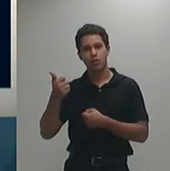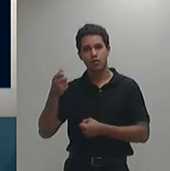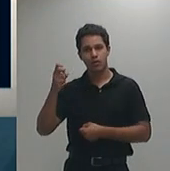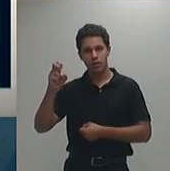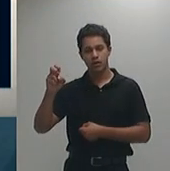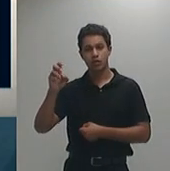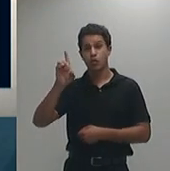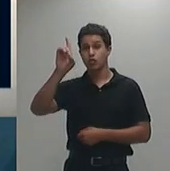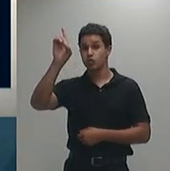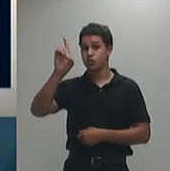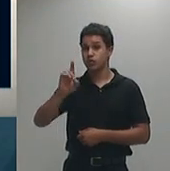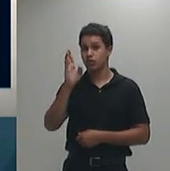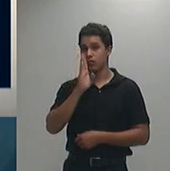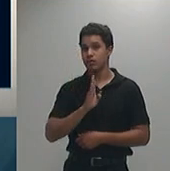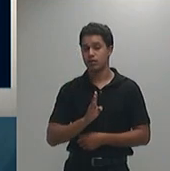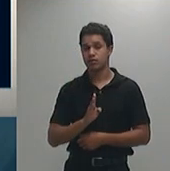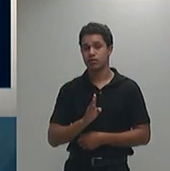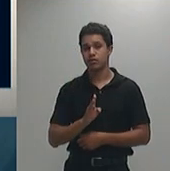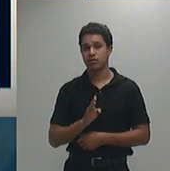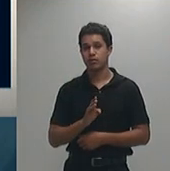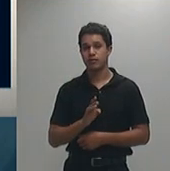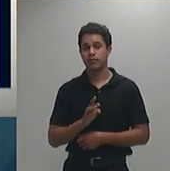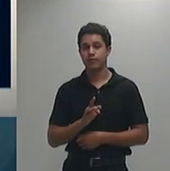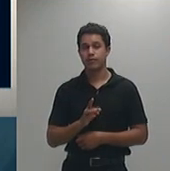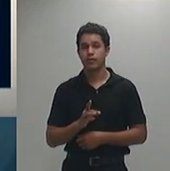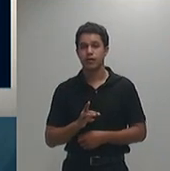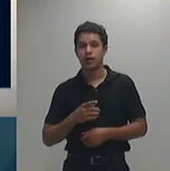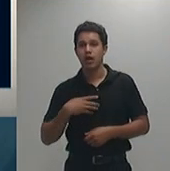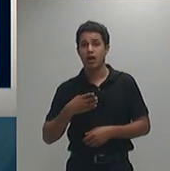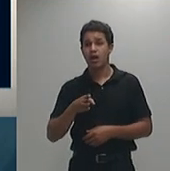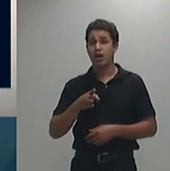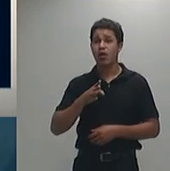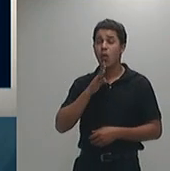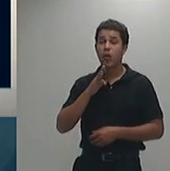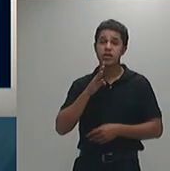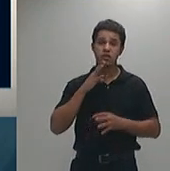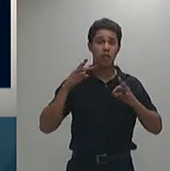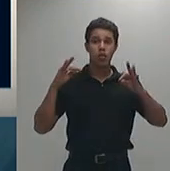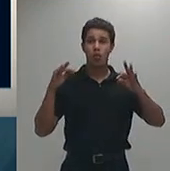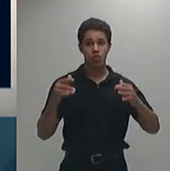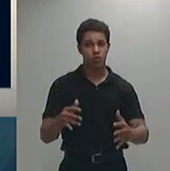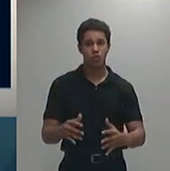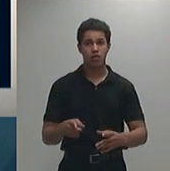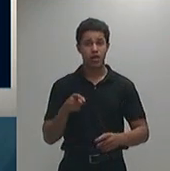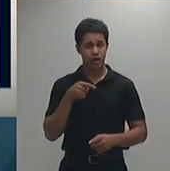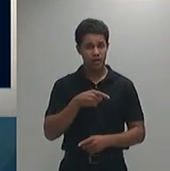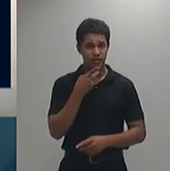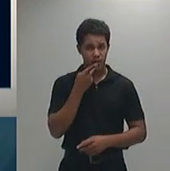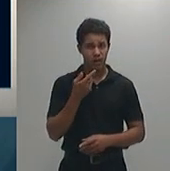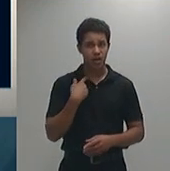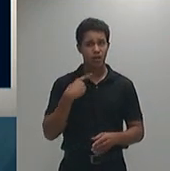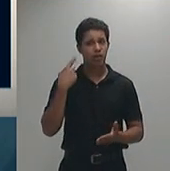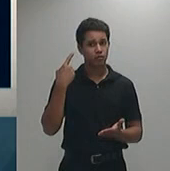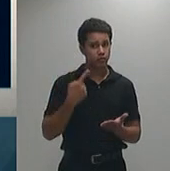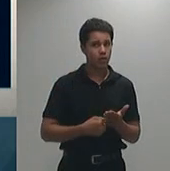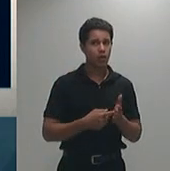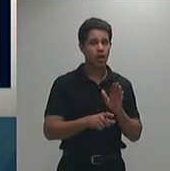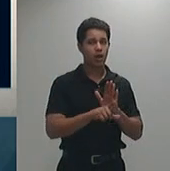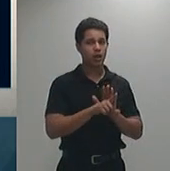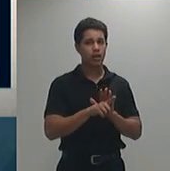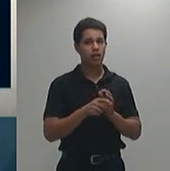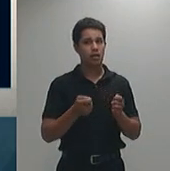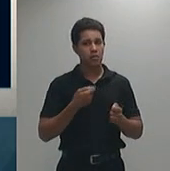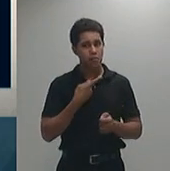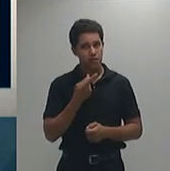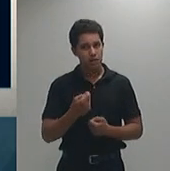brasileiro é de conhecimento geral que diz que uma aplicação da lei o juiz atenderá aos fins sociais